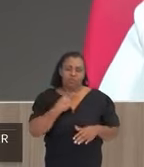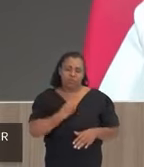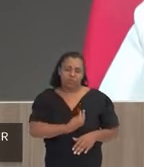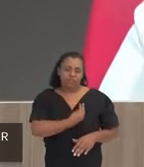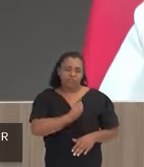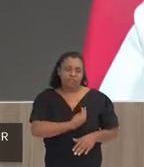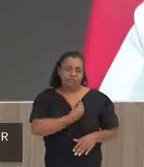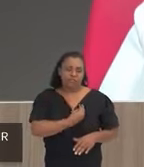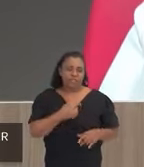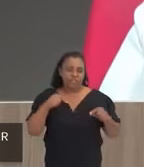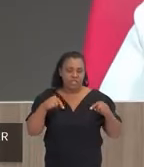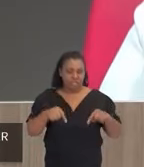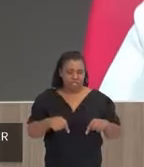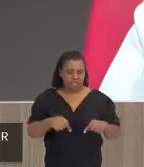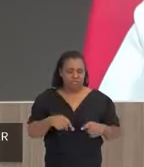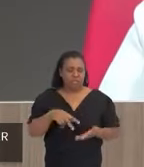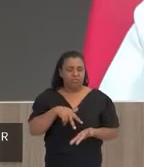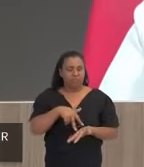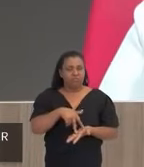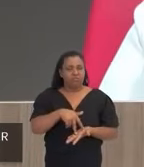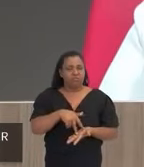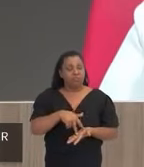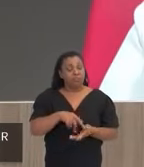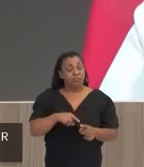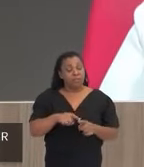momento, mas é uma das pessoas que,